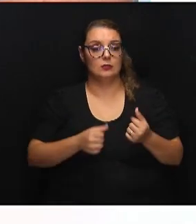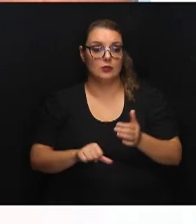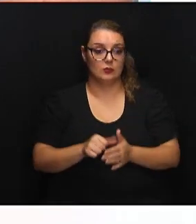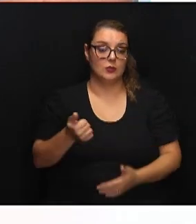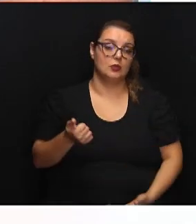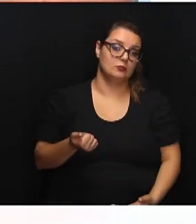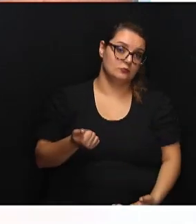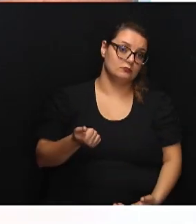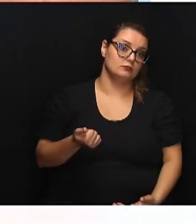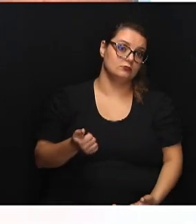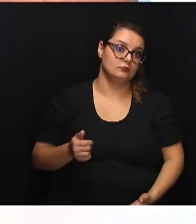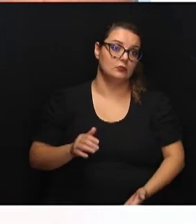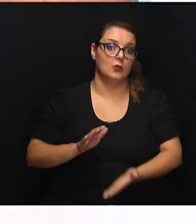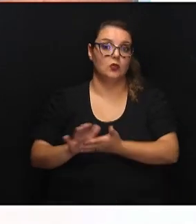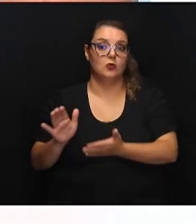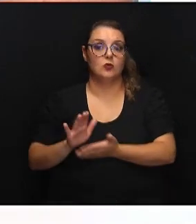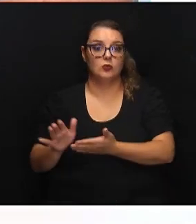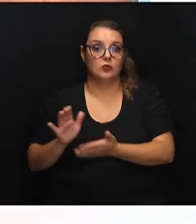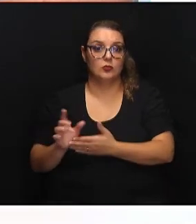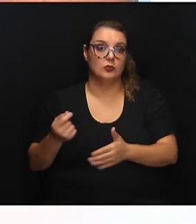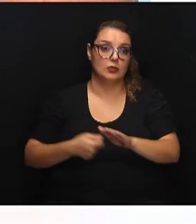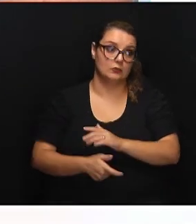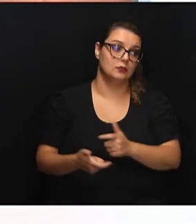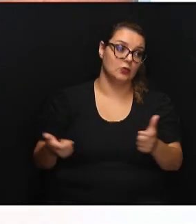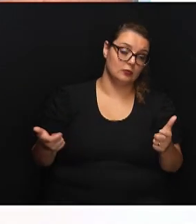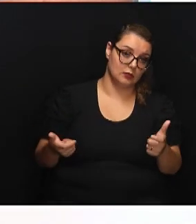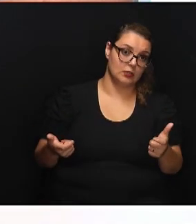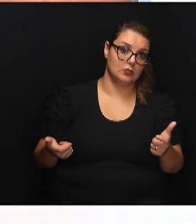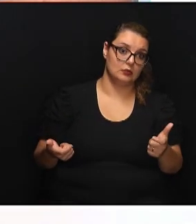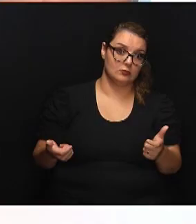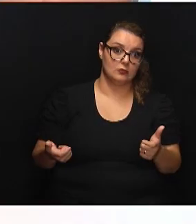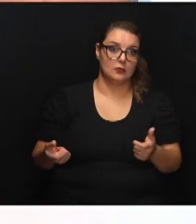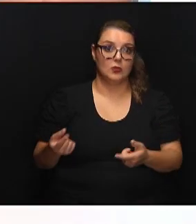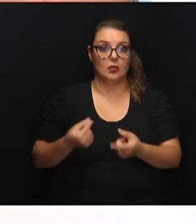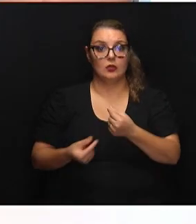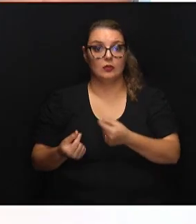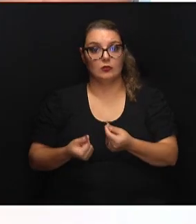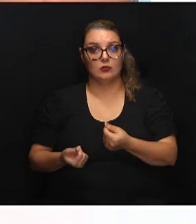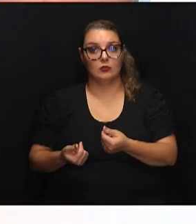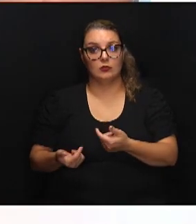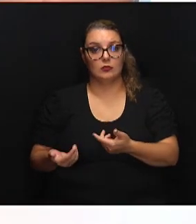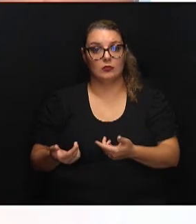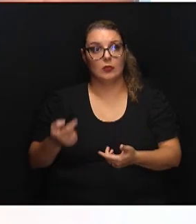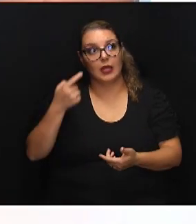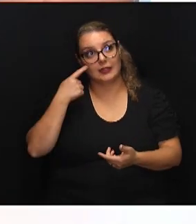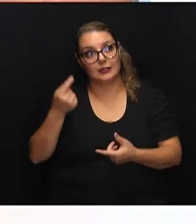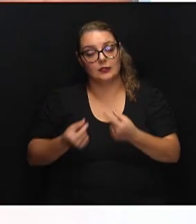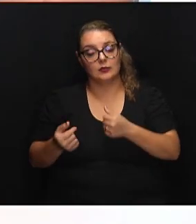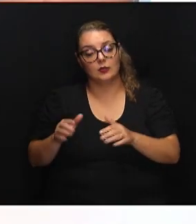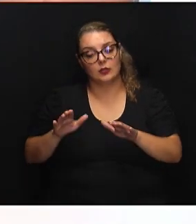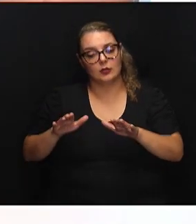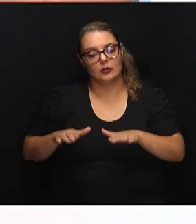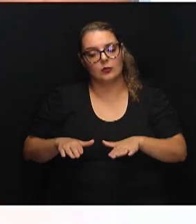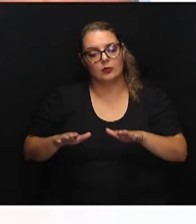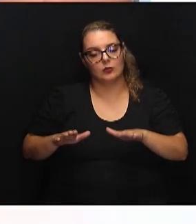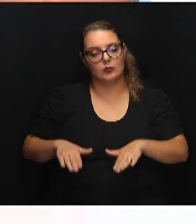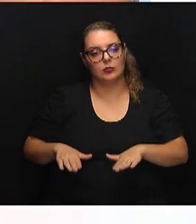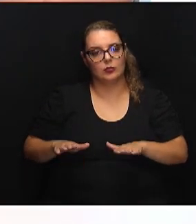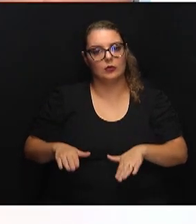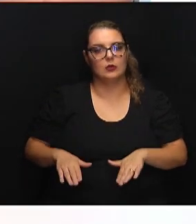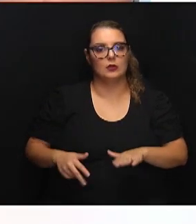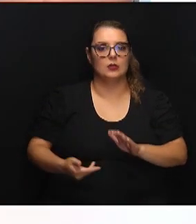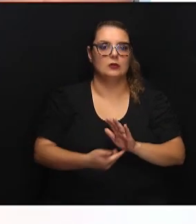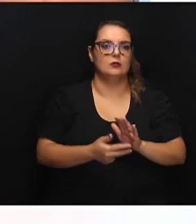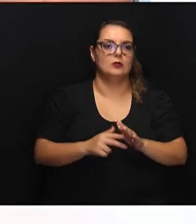aumenta o custo de investimento. Então a tendência é a economia desacelerar. Uhum. Então, desacelerar significa que as empresas